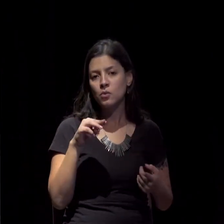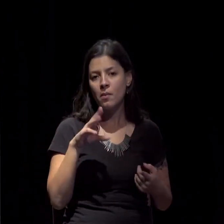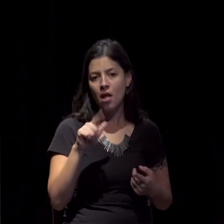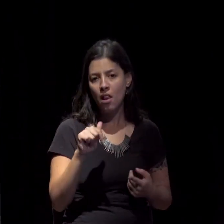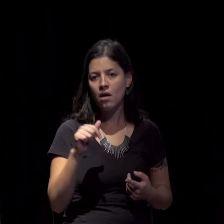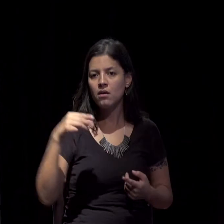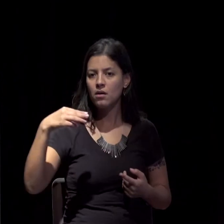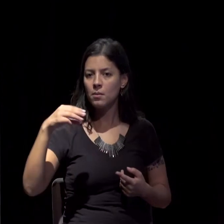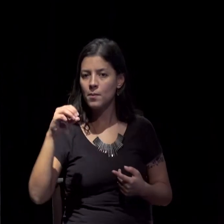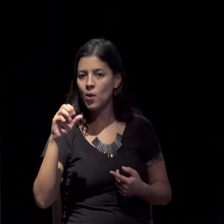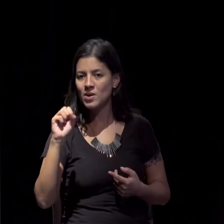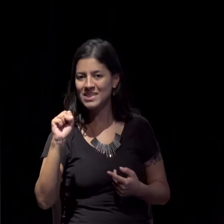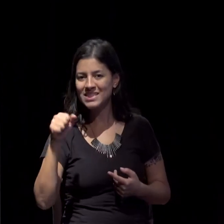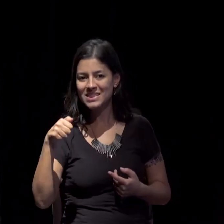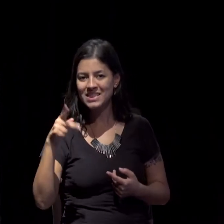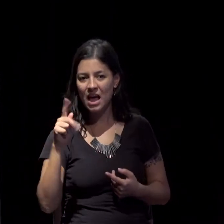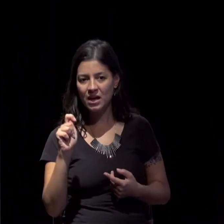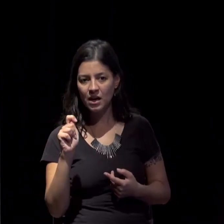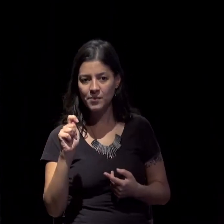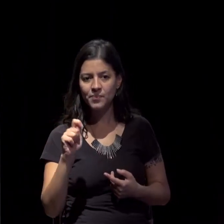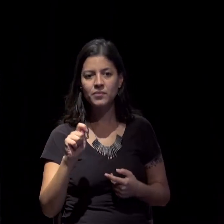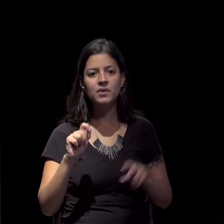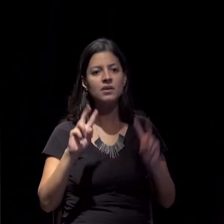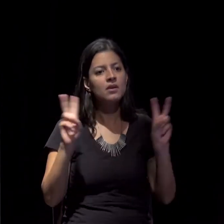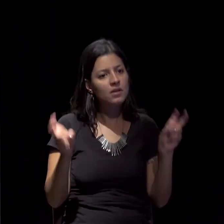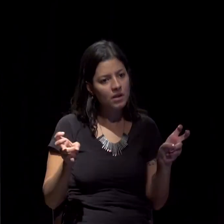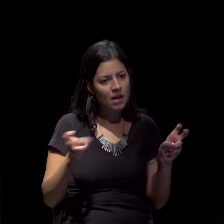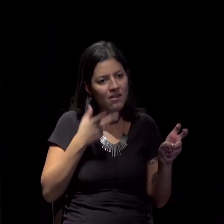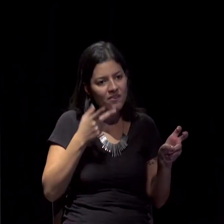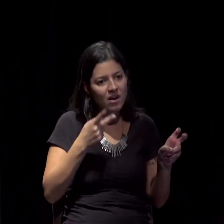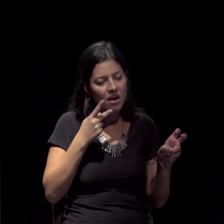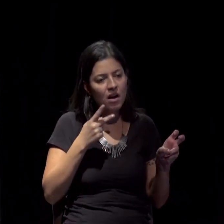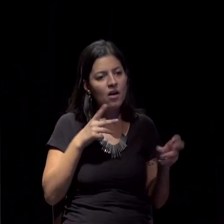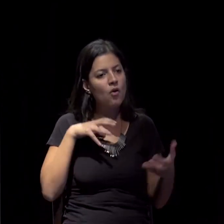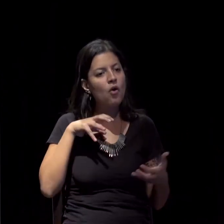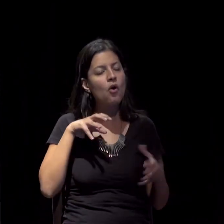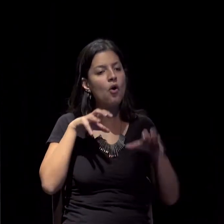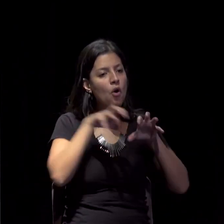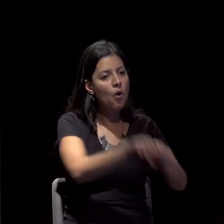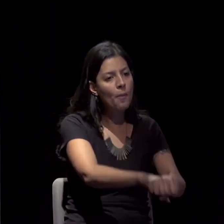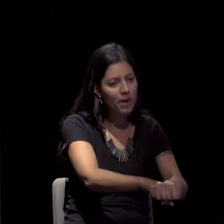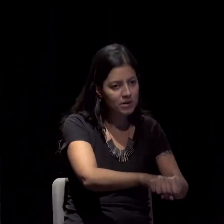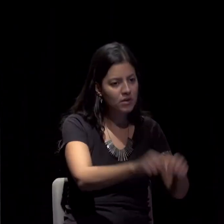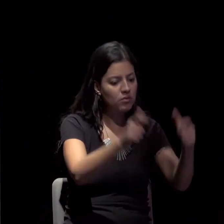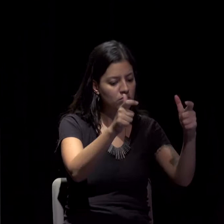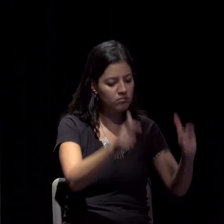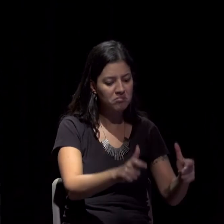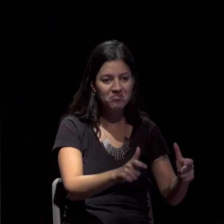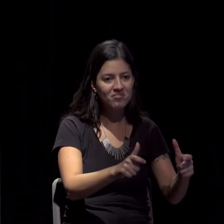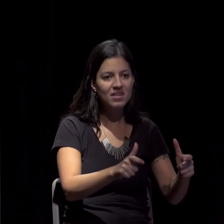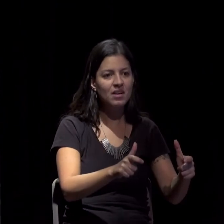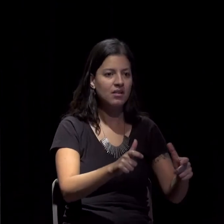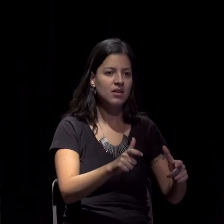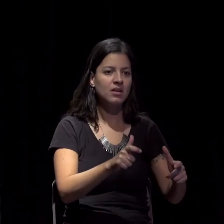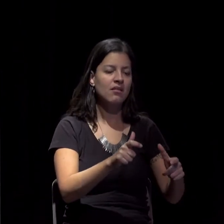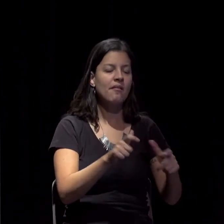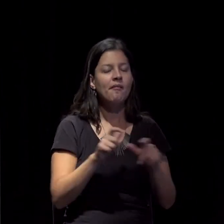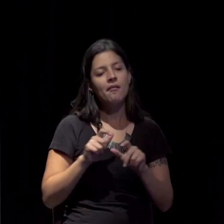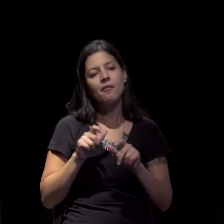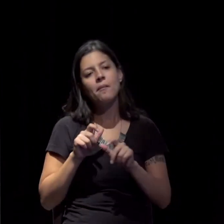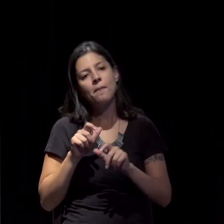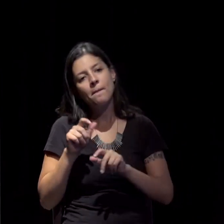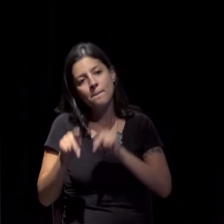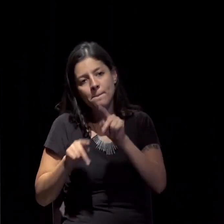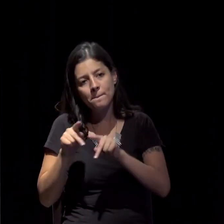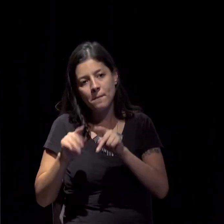Mosaka comentava sobre os processos de ocupação em territórios não acessíveis a populações